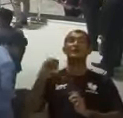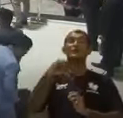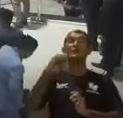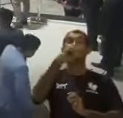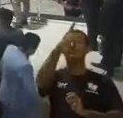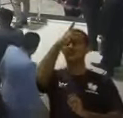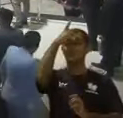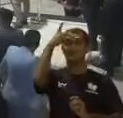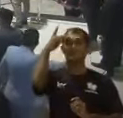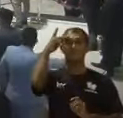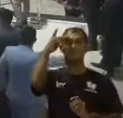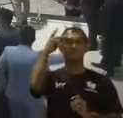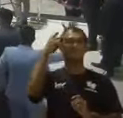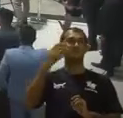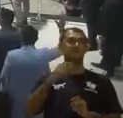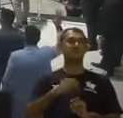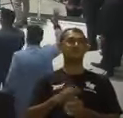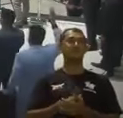para Jesus.